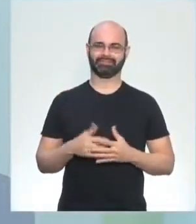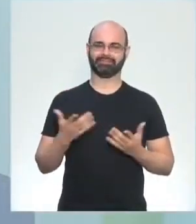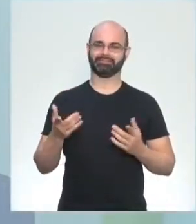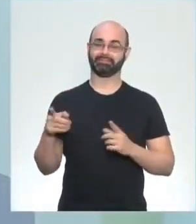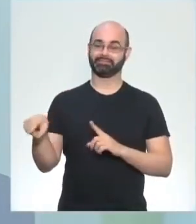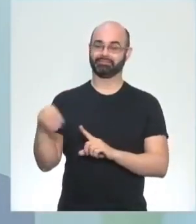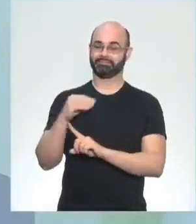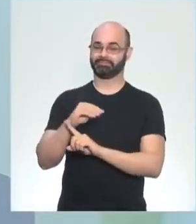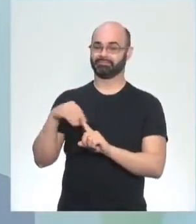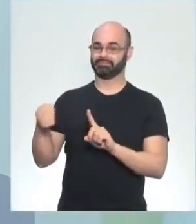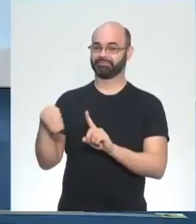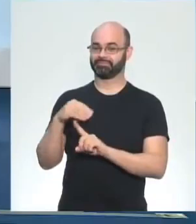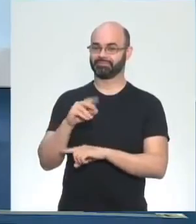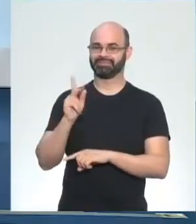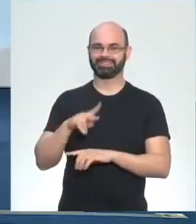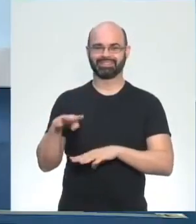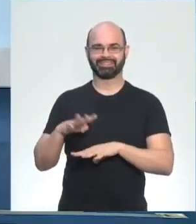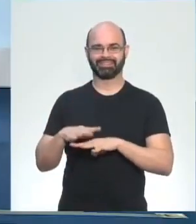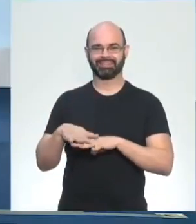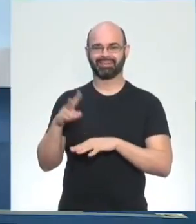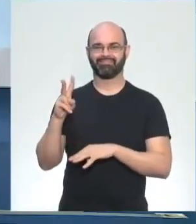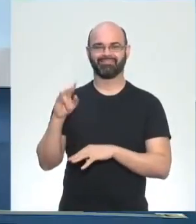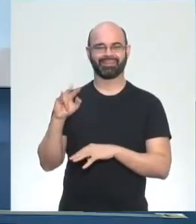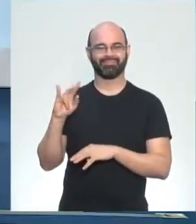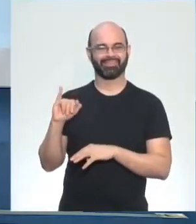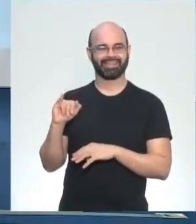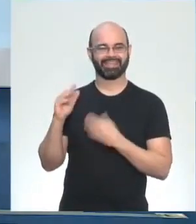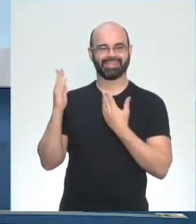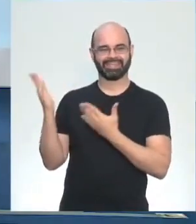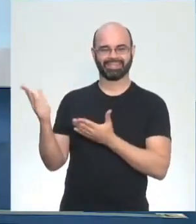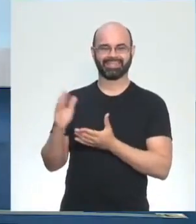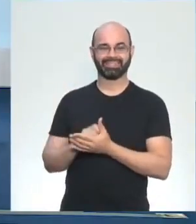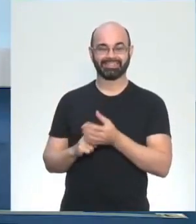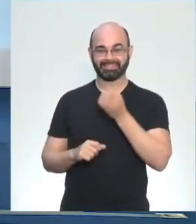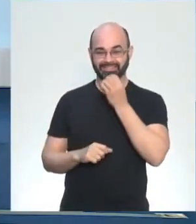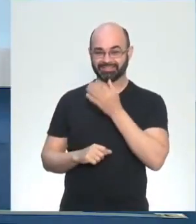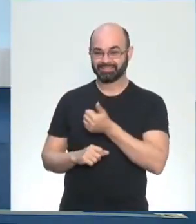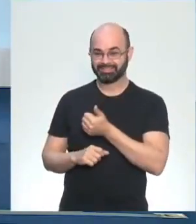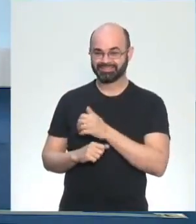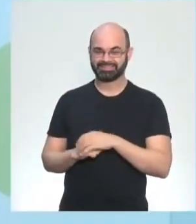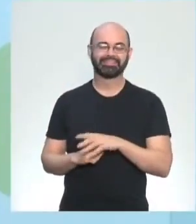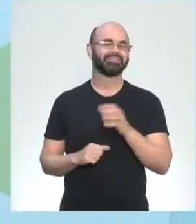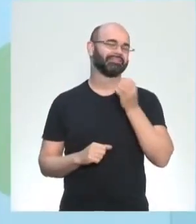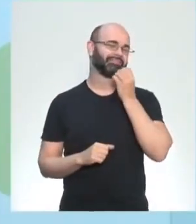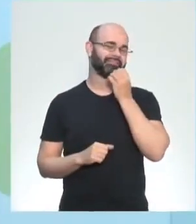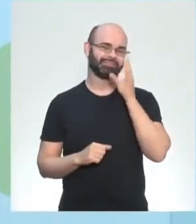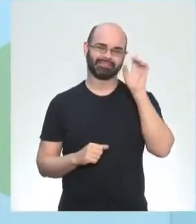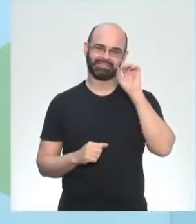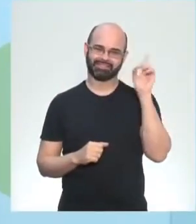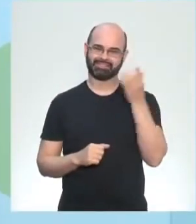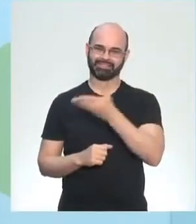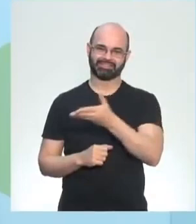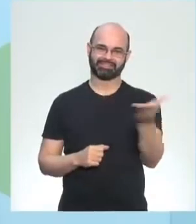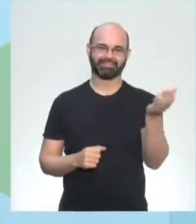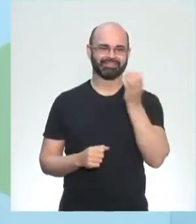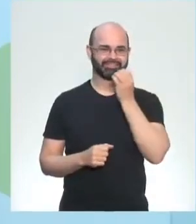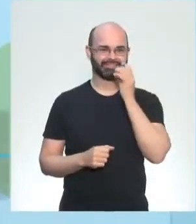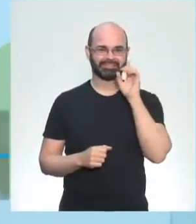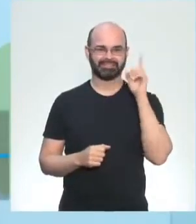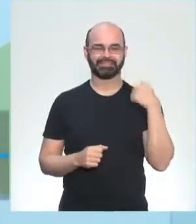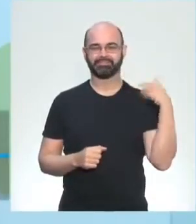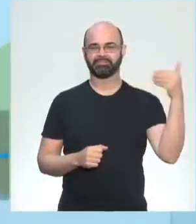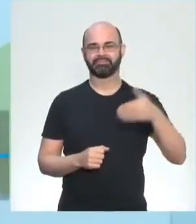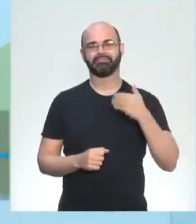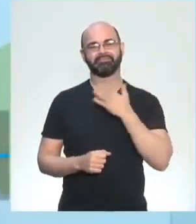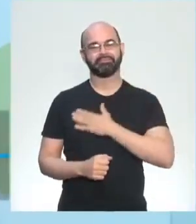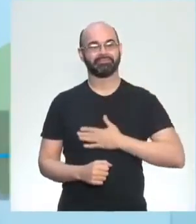nós temos a professora de matemática, a Vivi. Oi, tudo bem, bom Vivi? dia, Silene, tudo bem? Bom dia, pessoal. É um prazer vir aqui